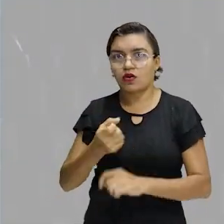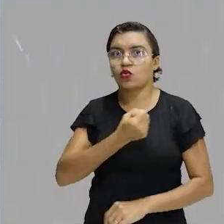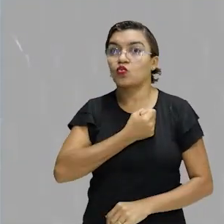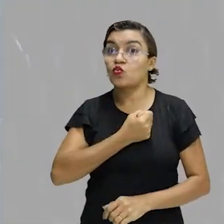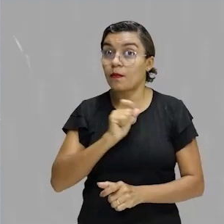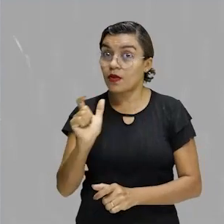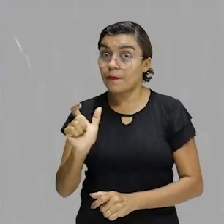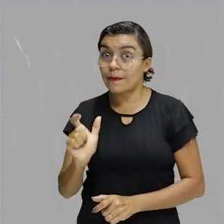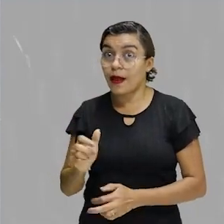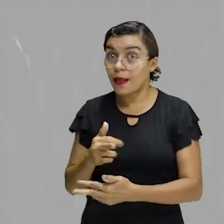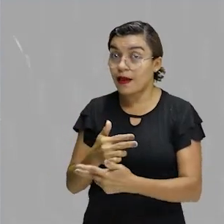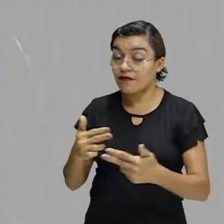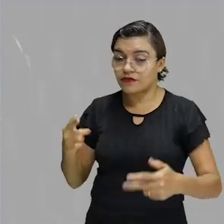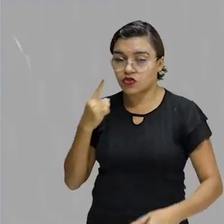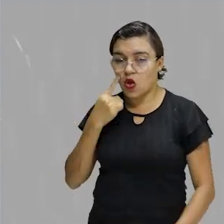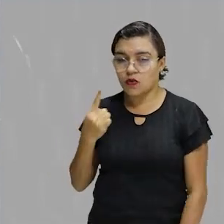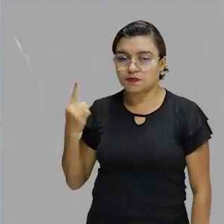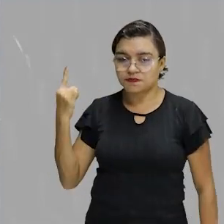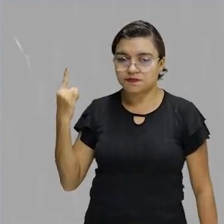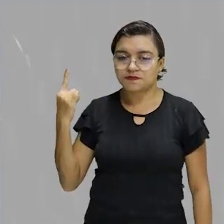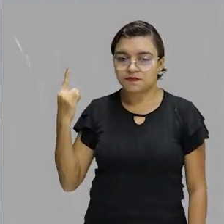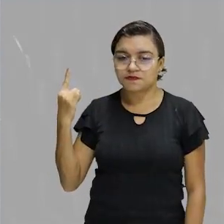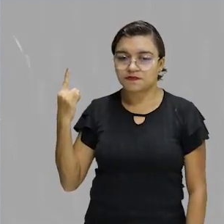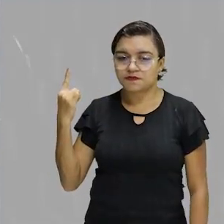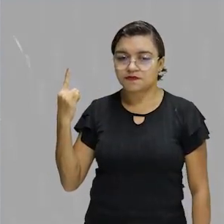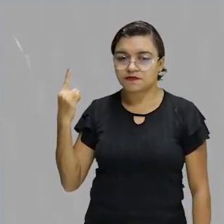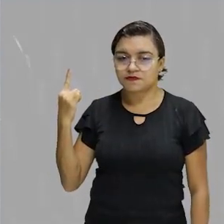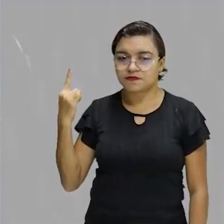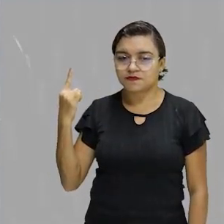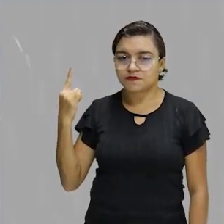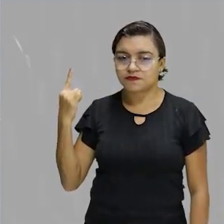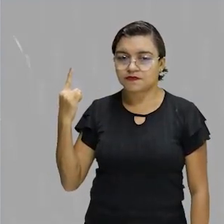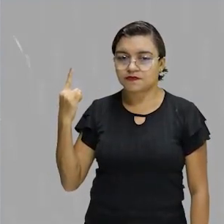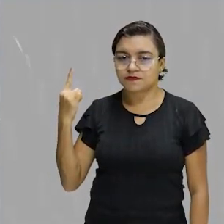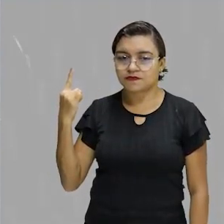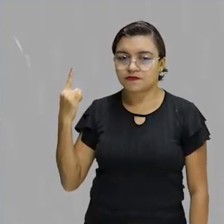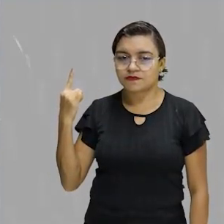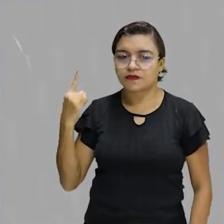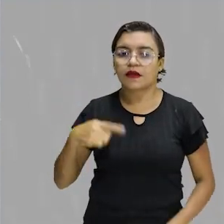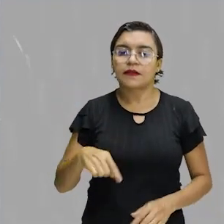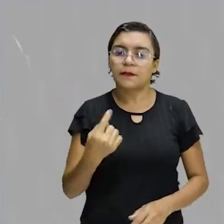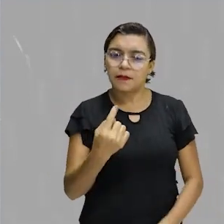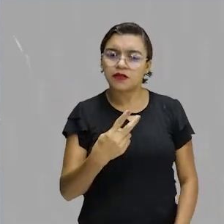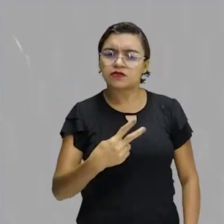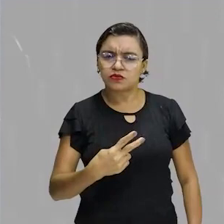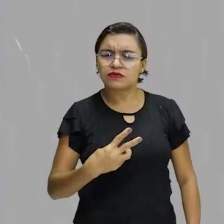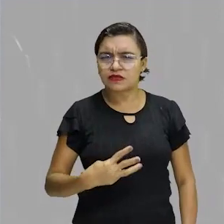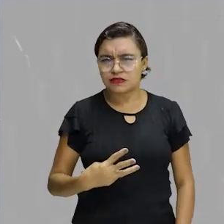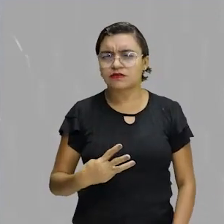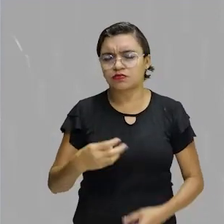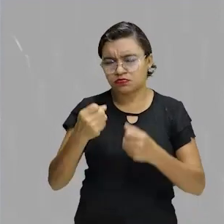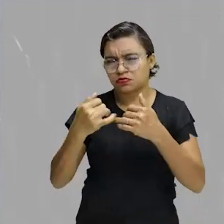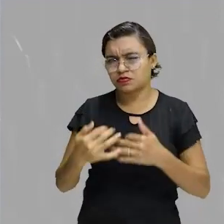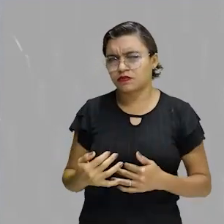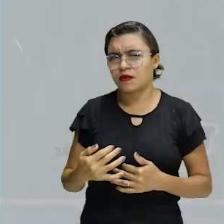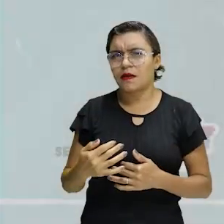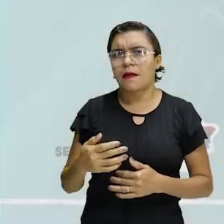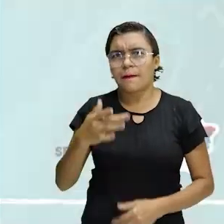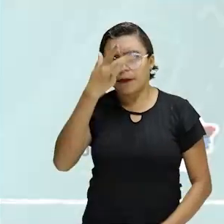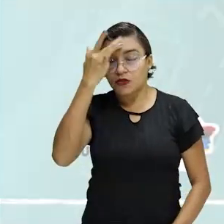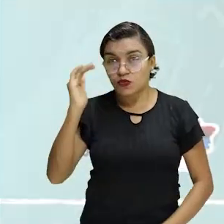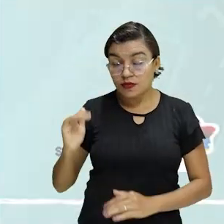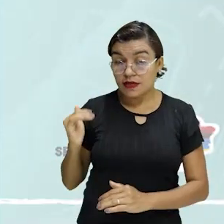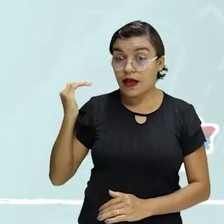short stories é a nomenclatura que se usa aos contos voltados, por exemplo, para o público adulto. Bom,